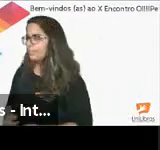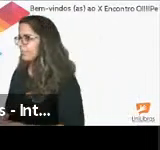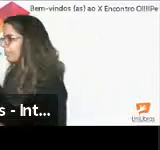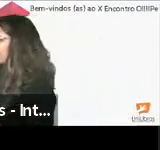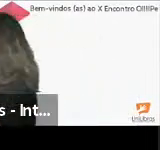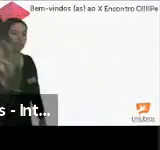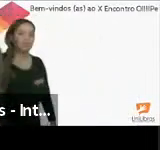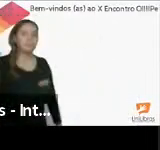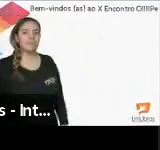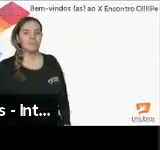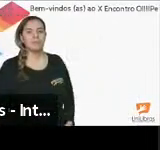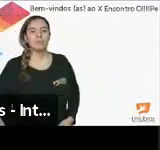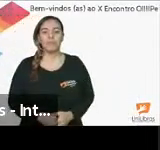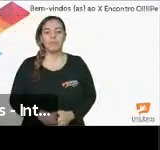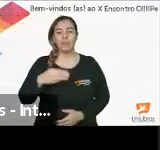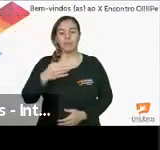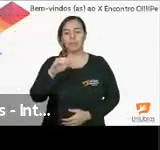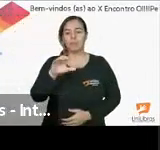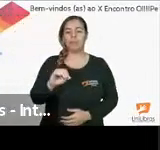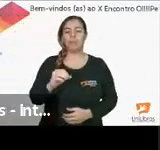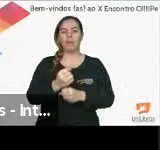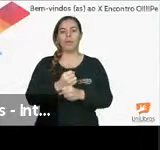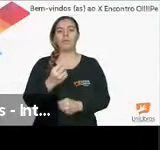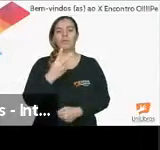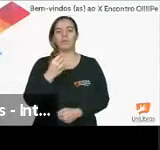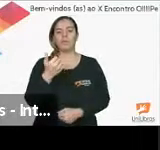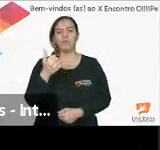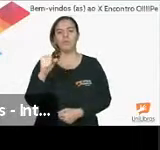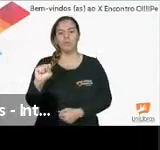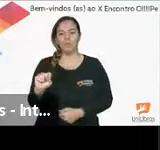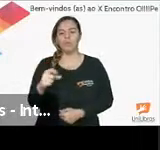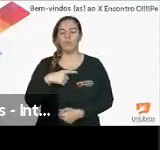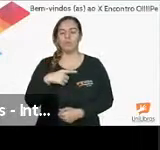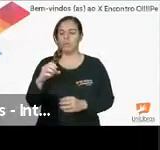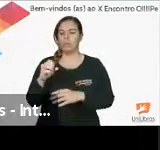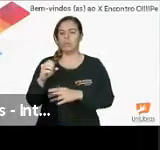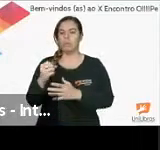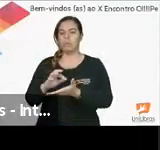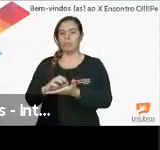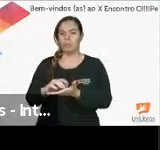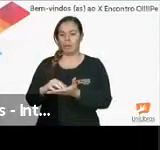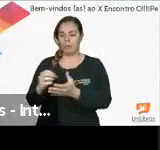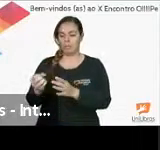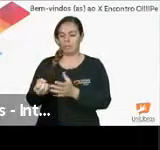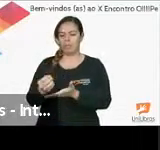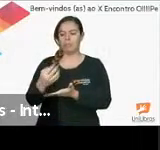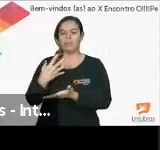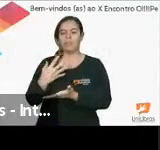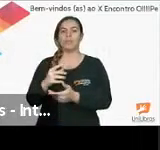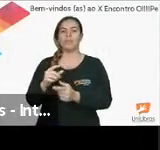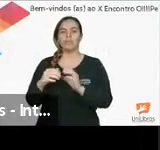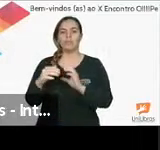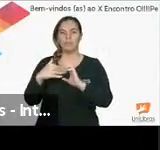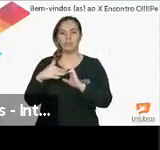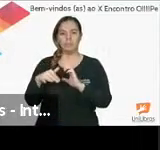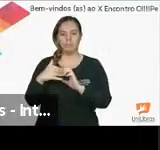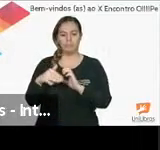maio de 2018, eu recebi essa mensagem num e-mail de